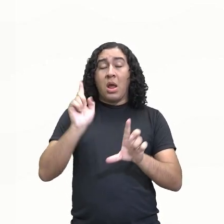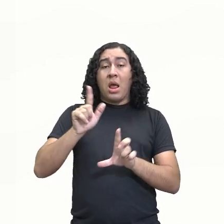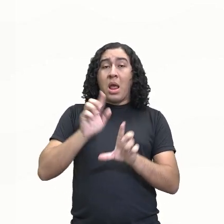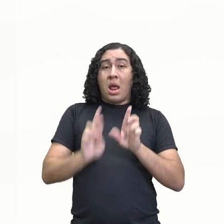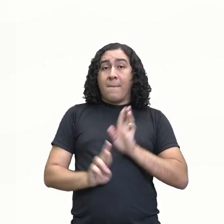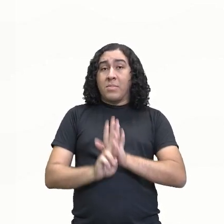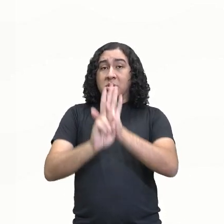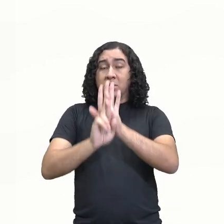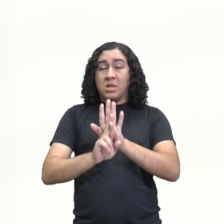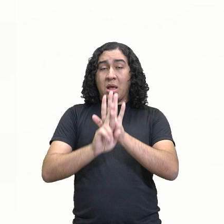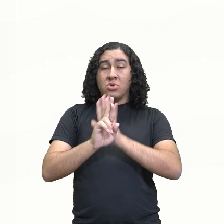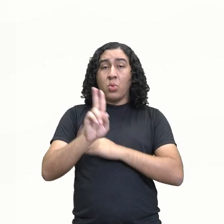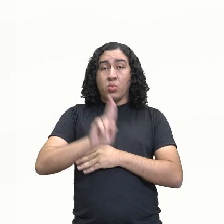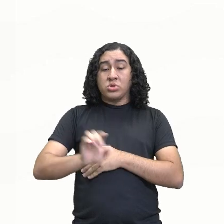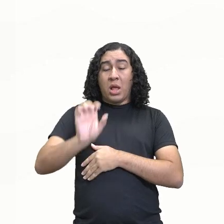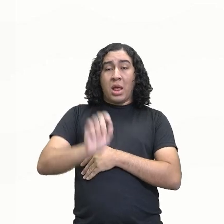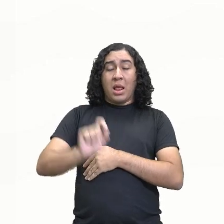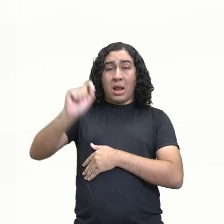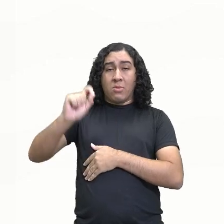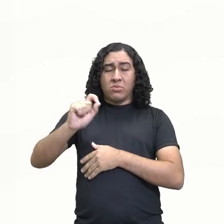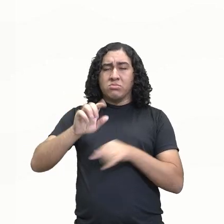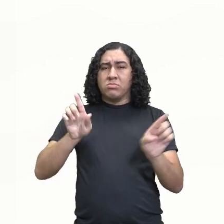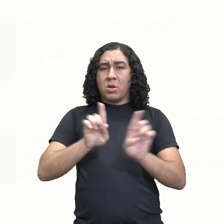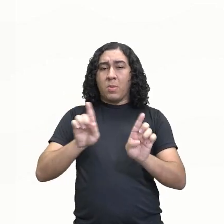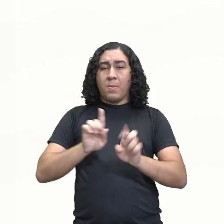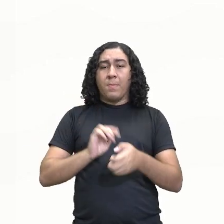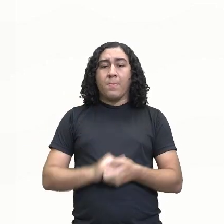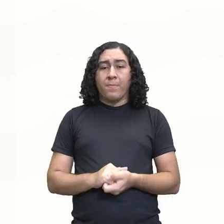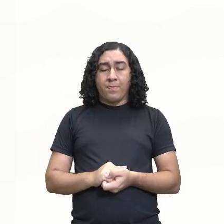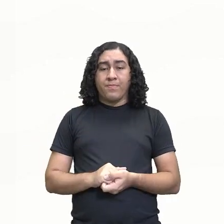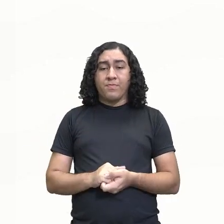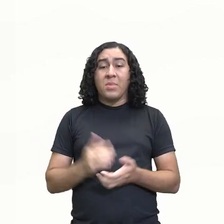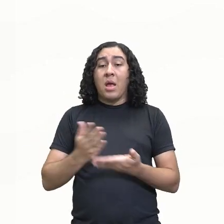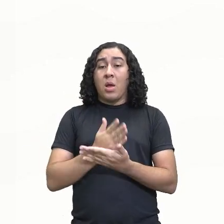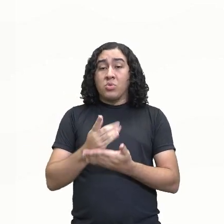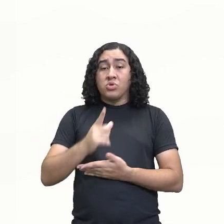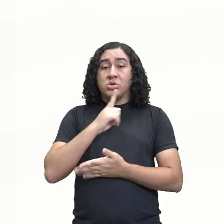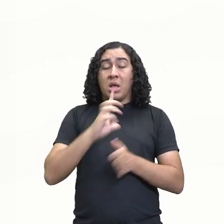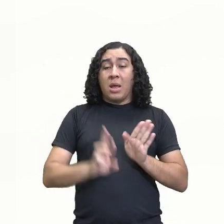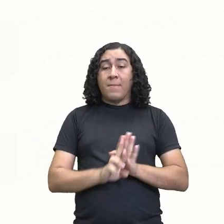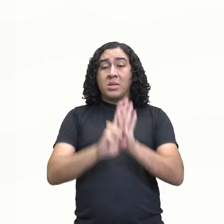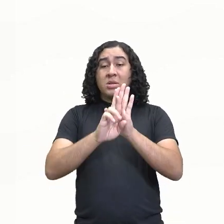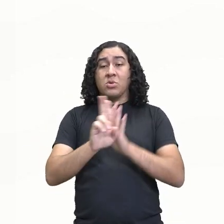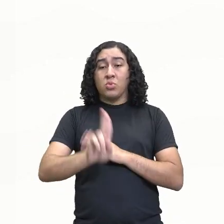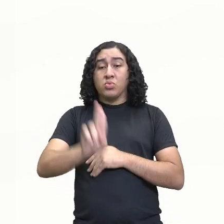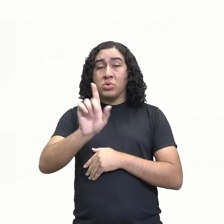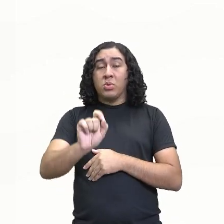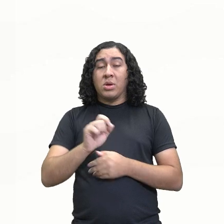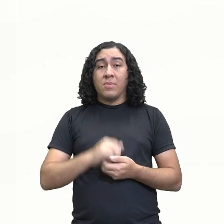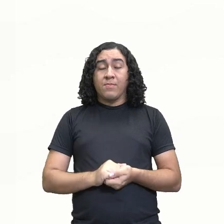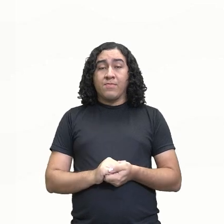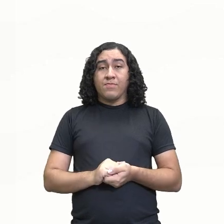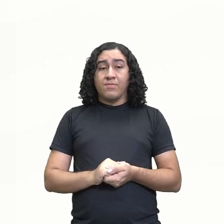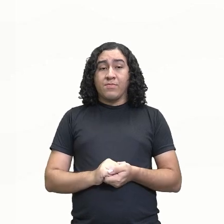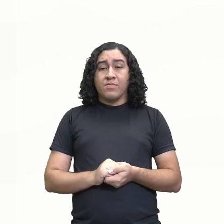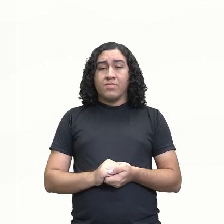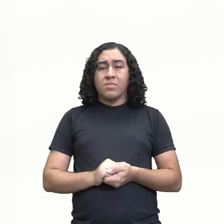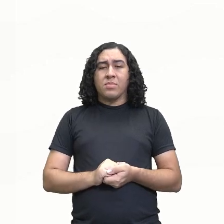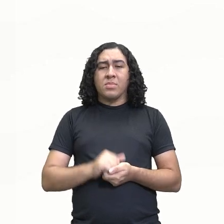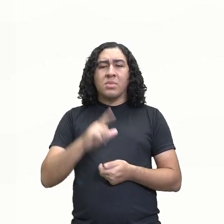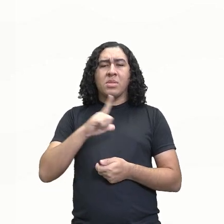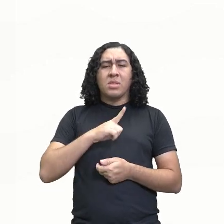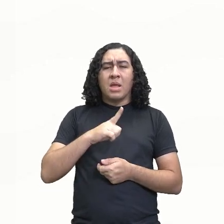por graus. A grande quantidade, para não dizer todos, vem representado aí por radiano, não